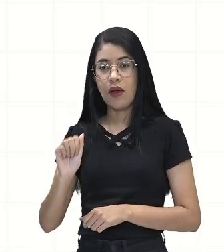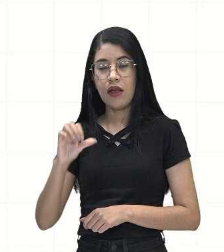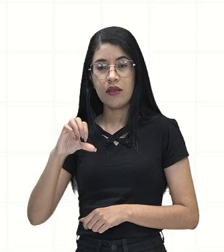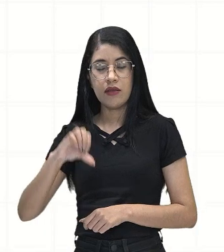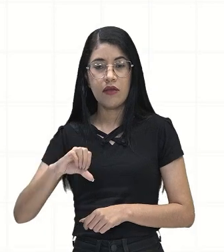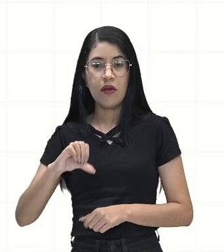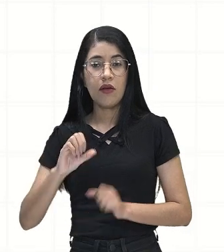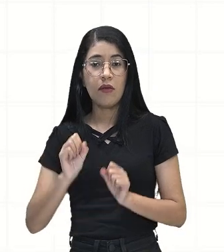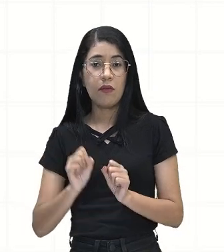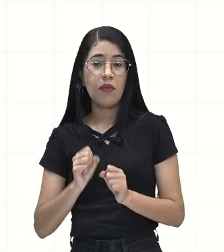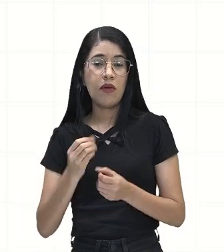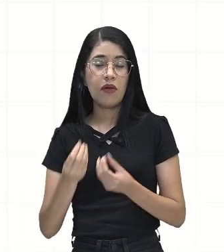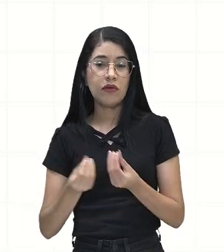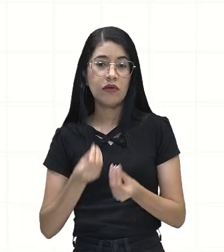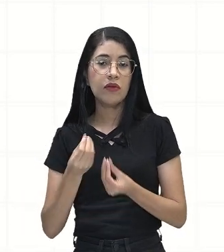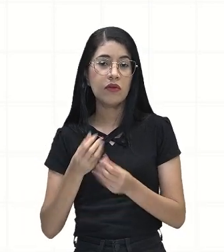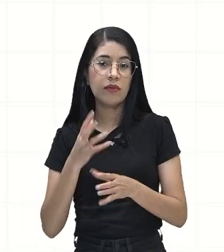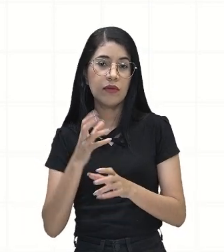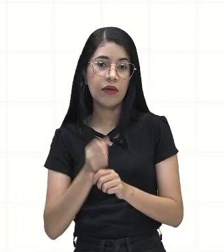posso usar, e aqui